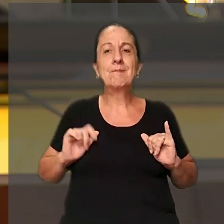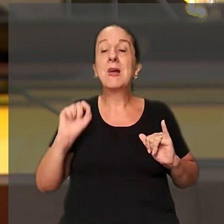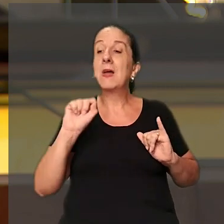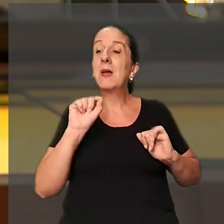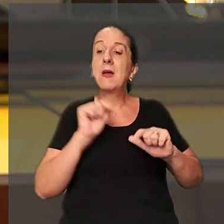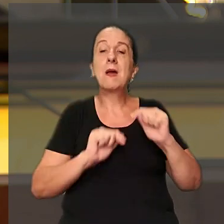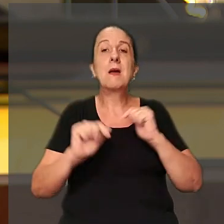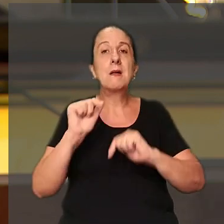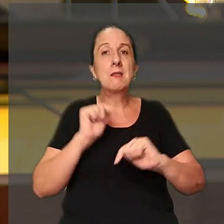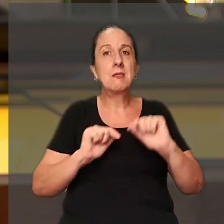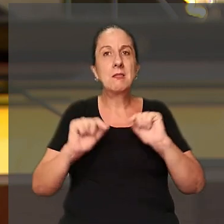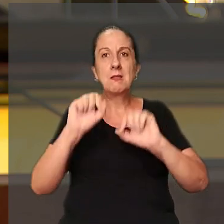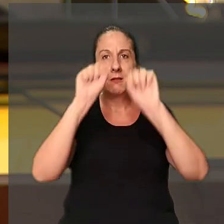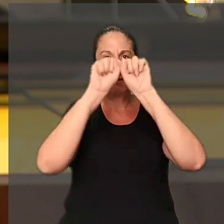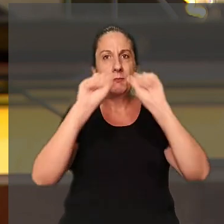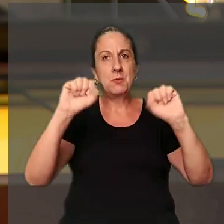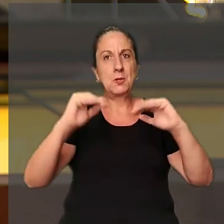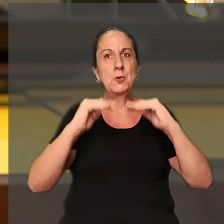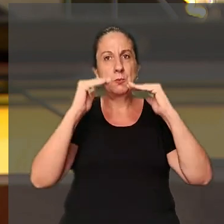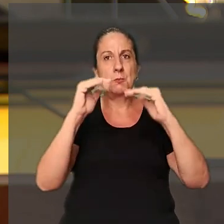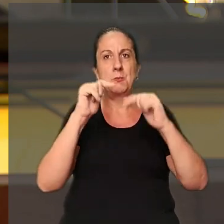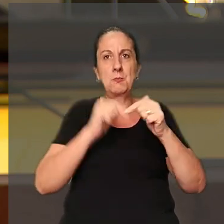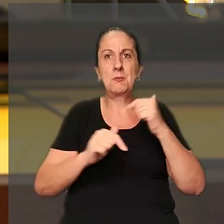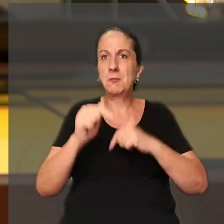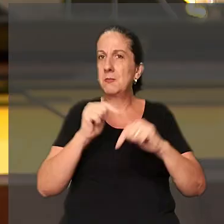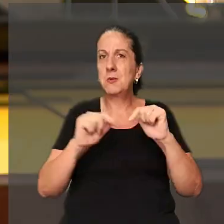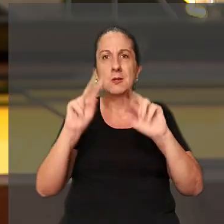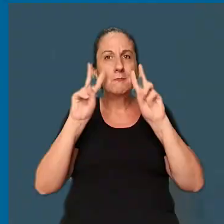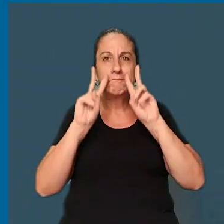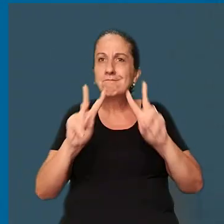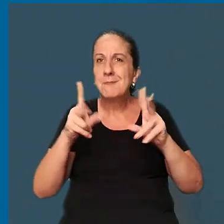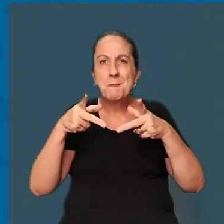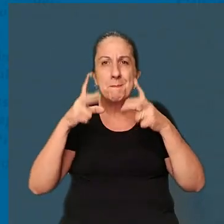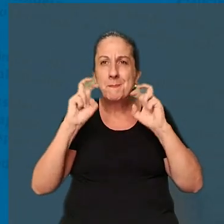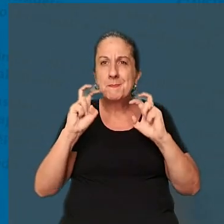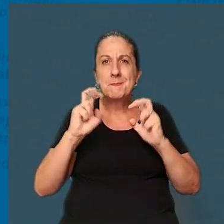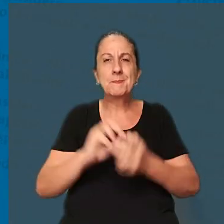de quem trabalha no Tribunal Superior do Trabalho é notável.